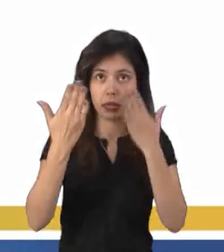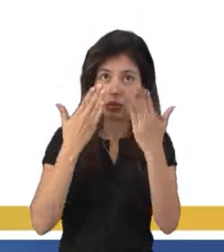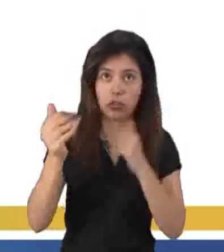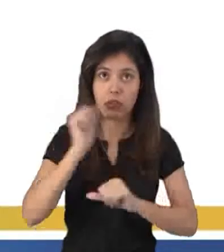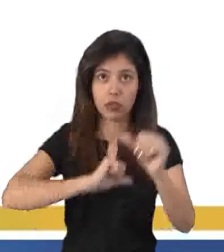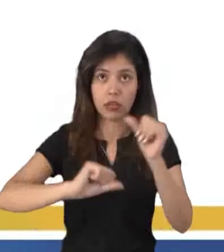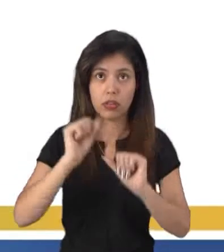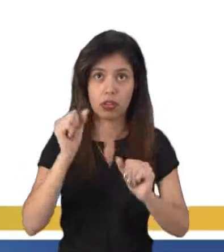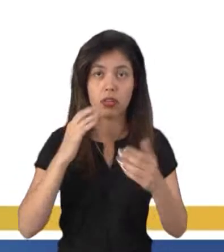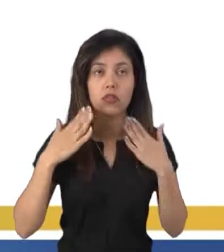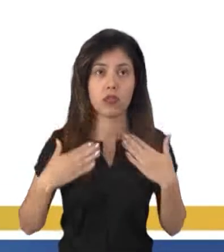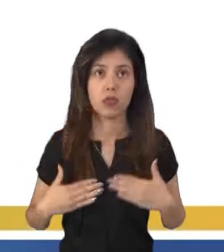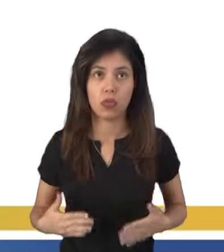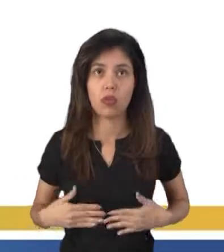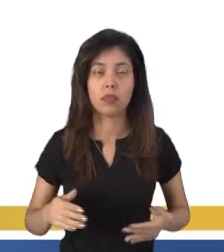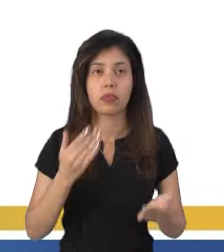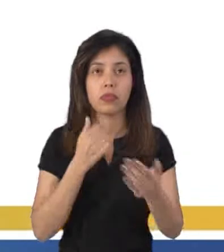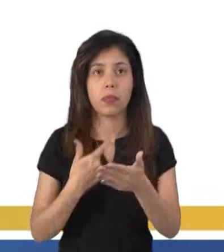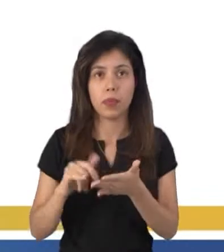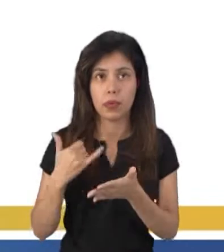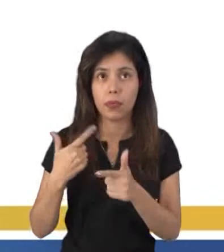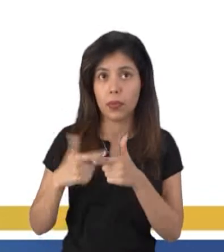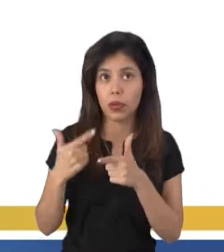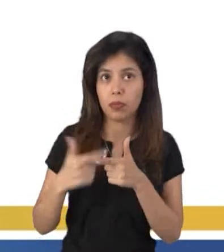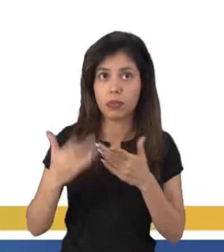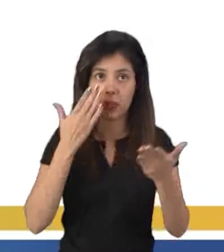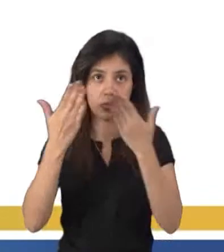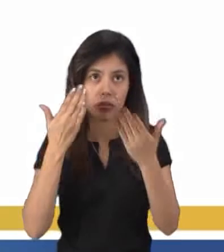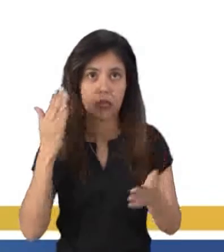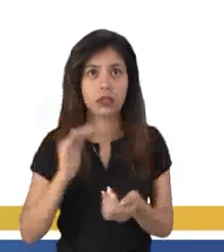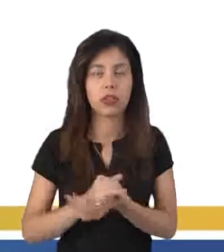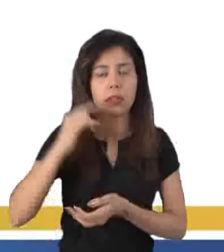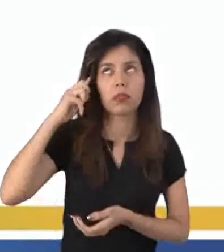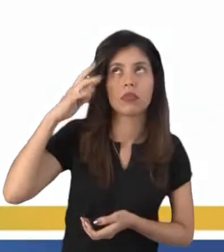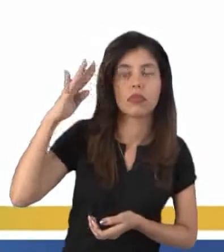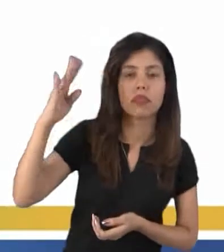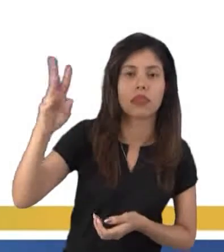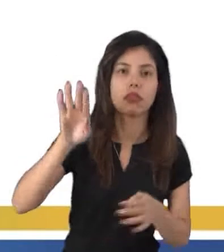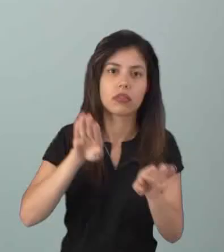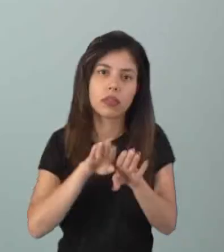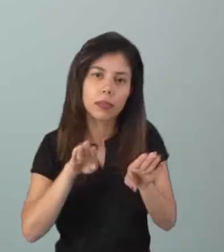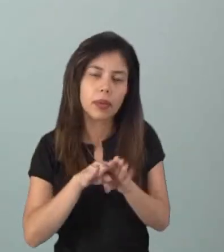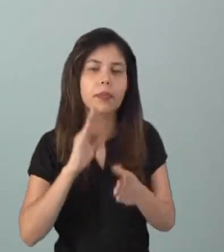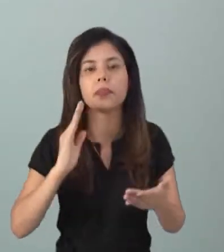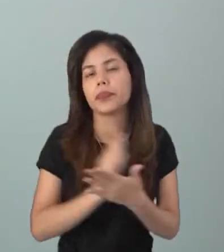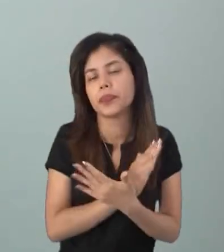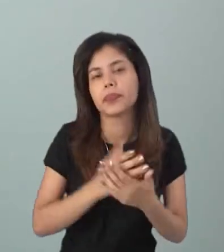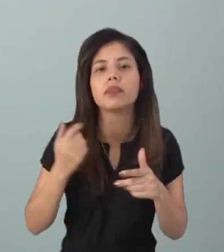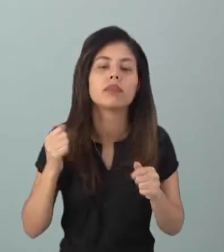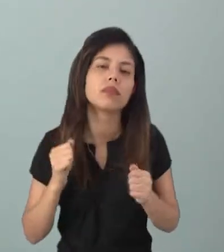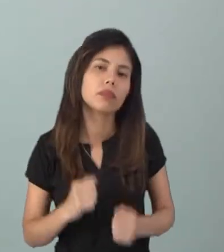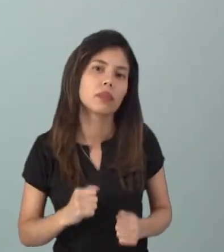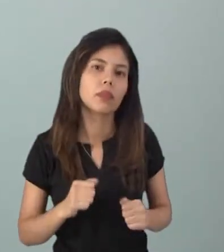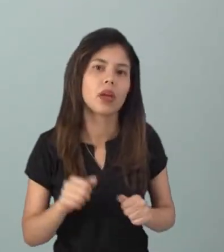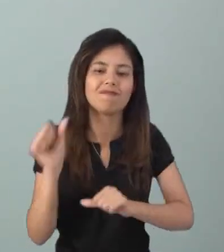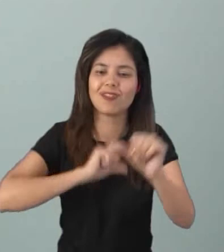alterações físicas, danos psicológicos, perturbações e alucinações. Lembrando que alguns danos podem